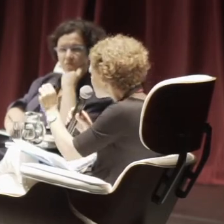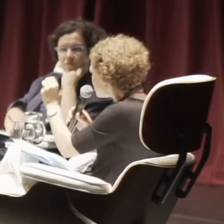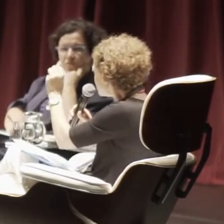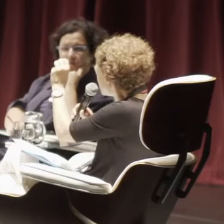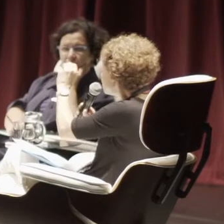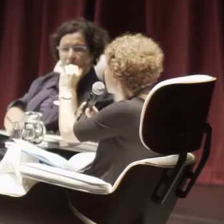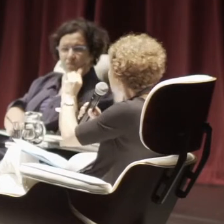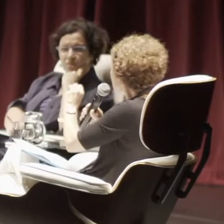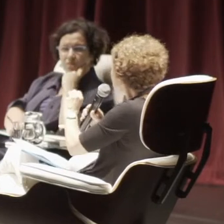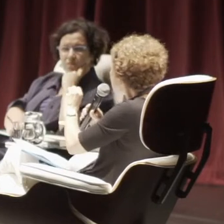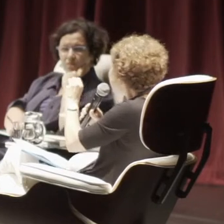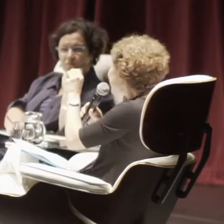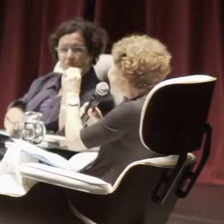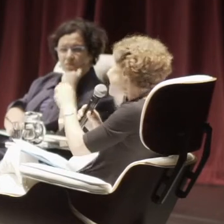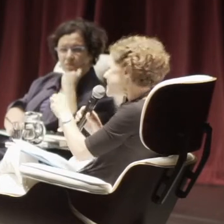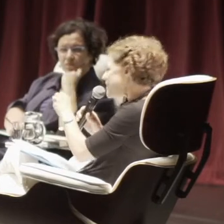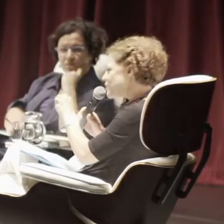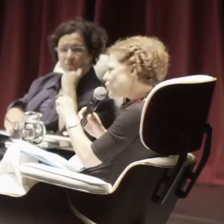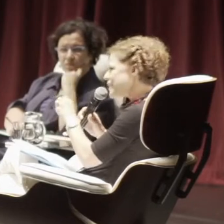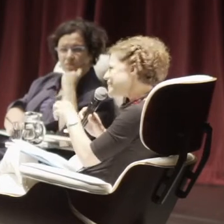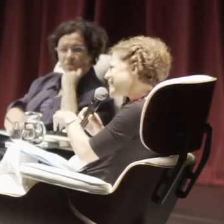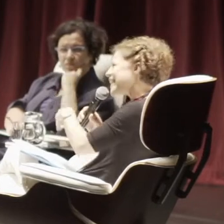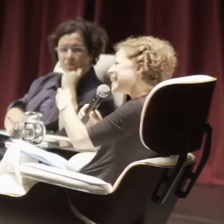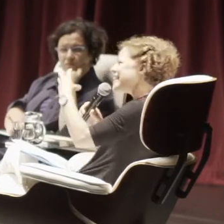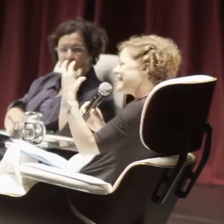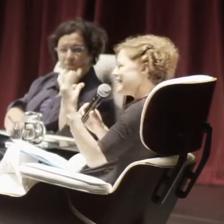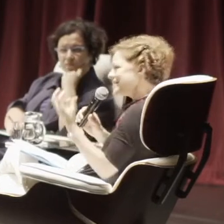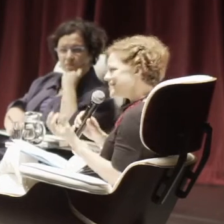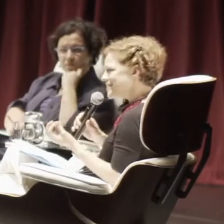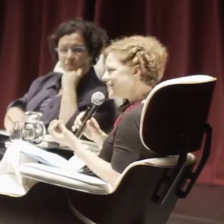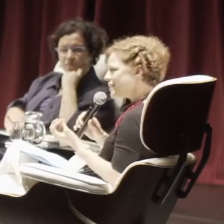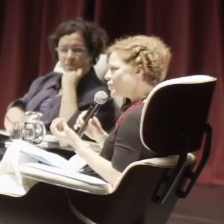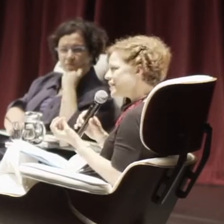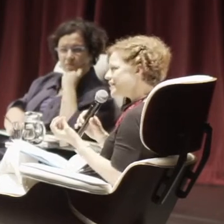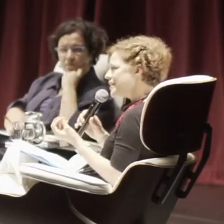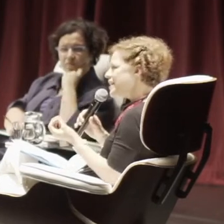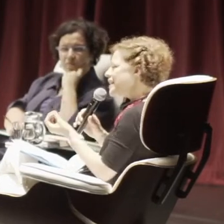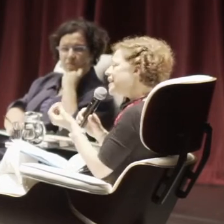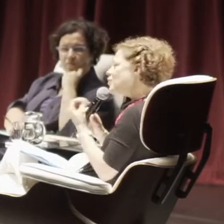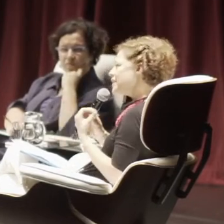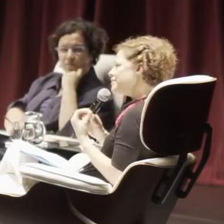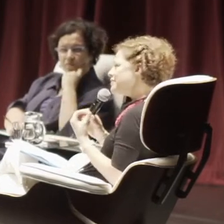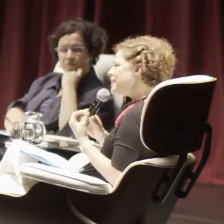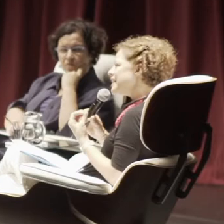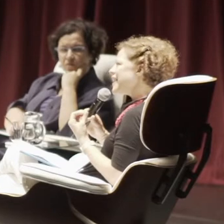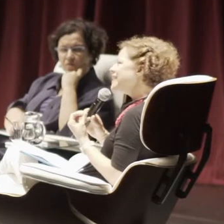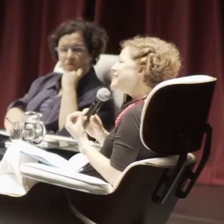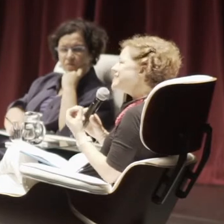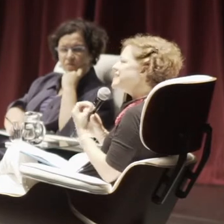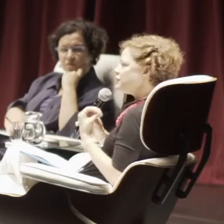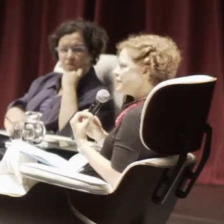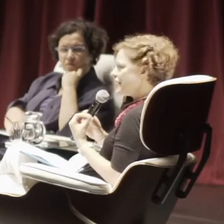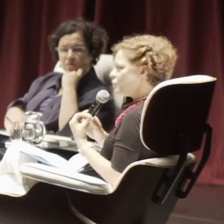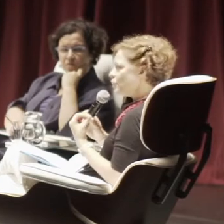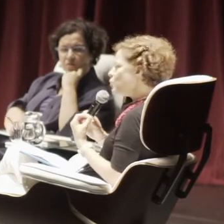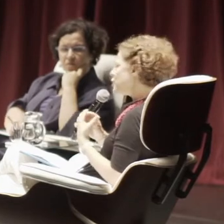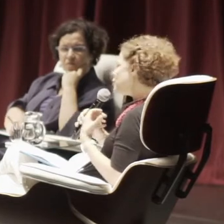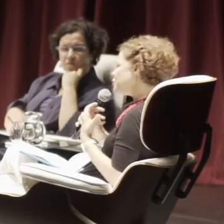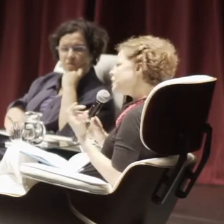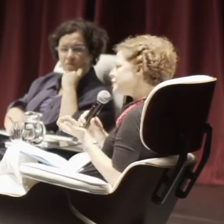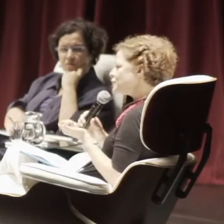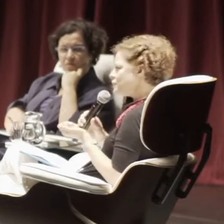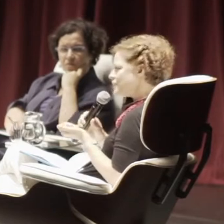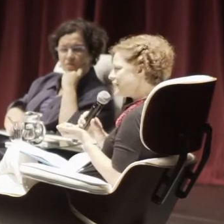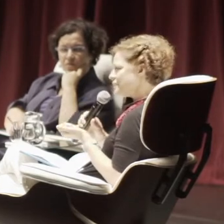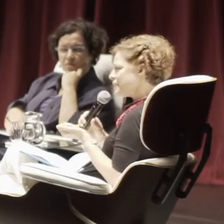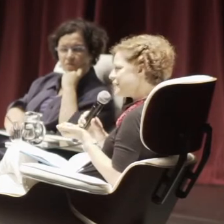como você está? Olha quem está aqui, olha. Essa linguagem, essa carga que tem a linguagem é o que o bebê